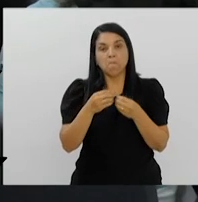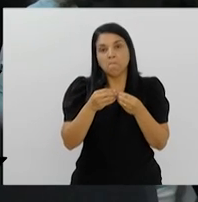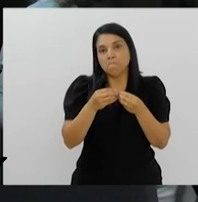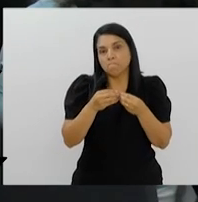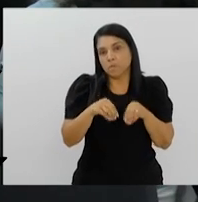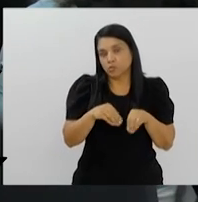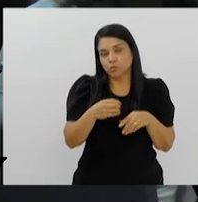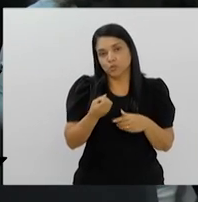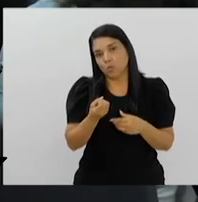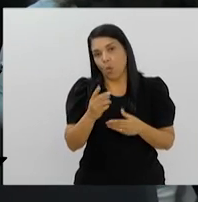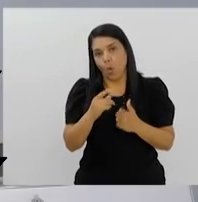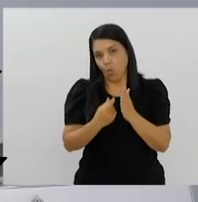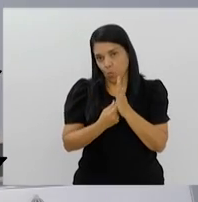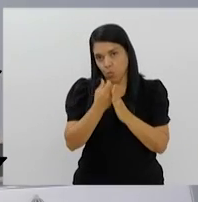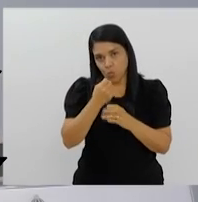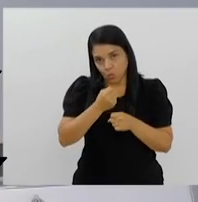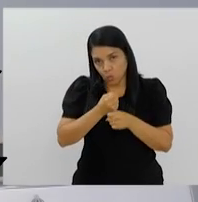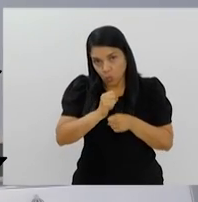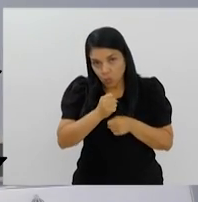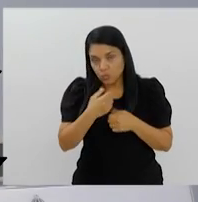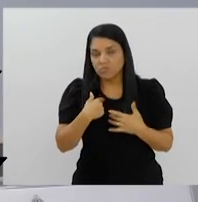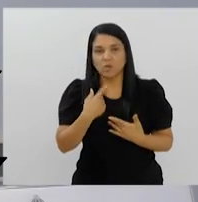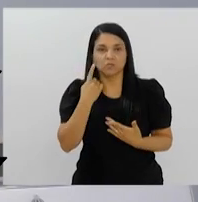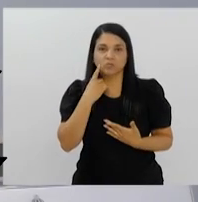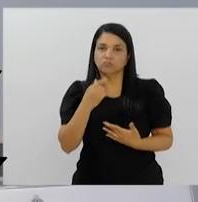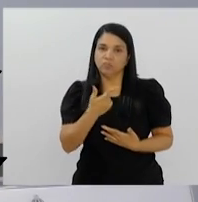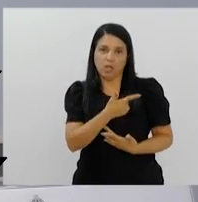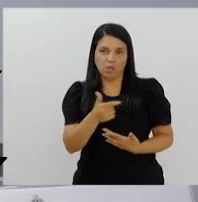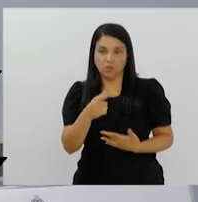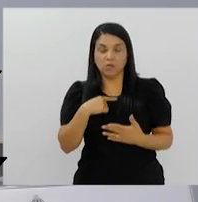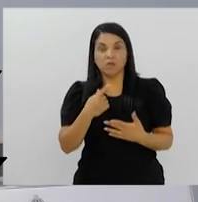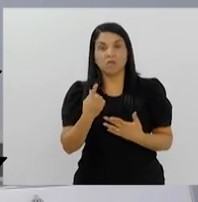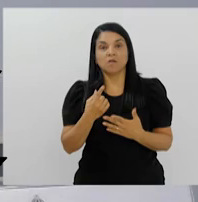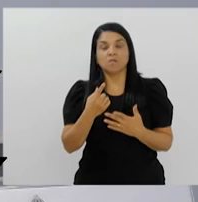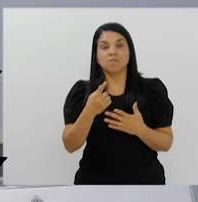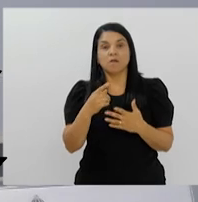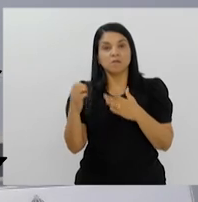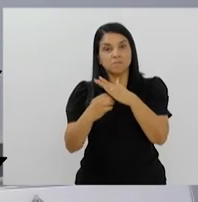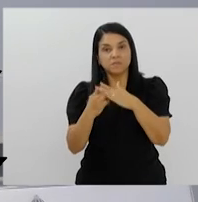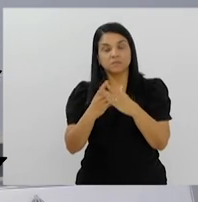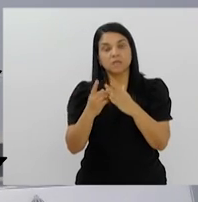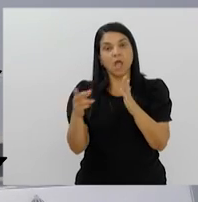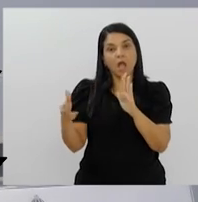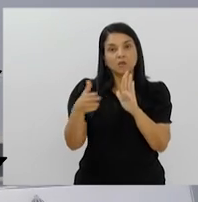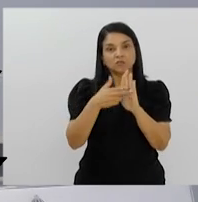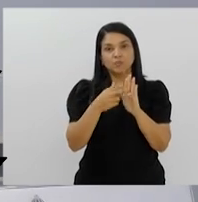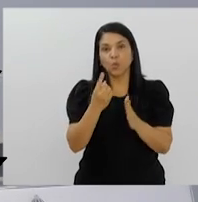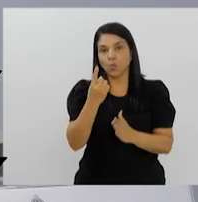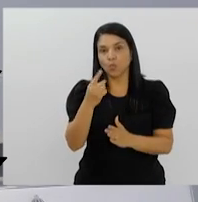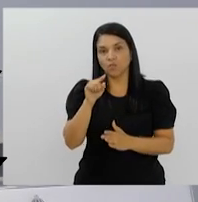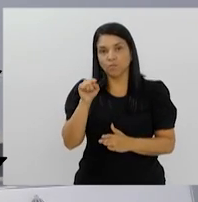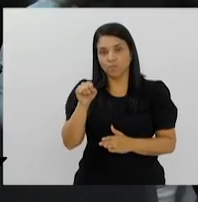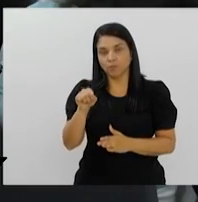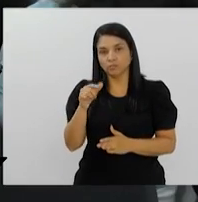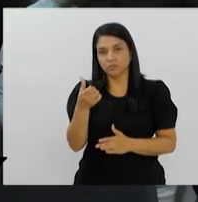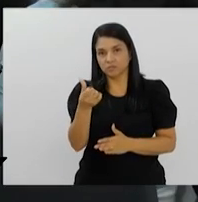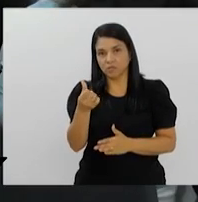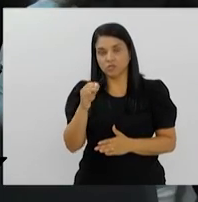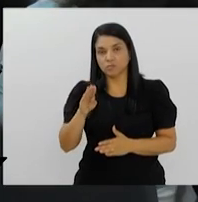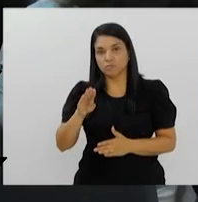uma que eu posso afirmar é uma companhia que assume um ponto bilhão de dívida é difícil lucro